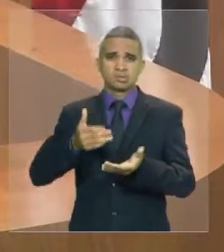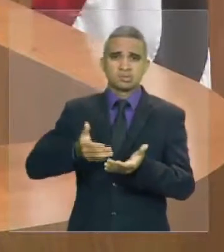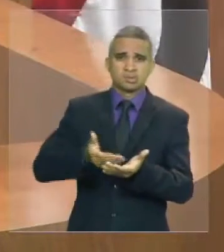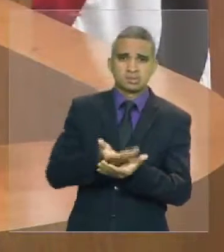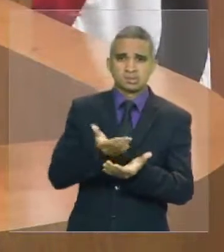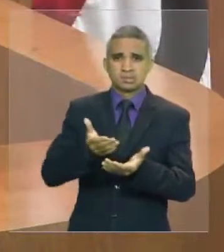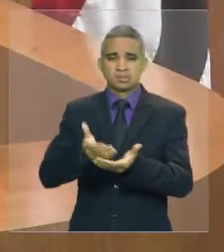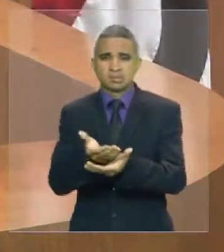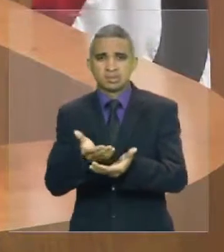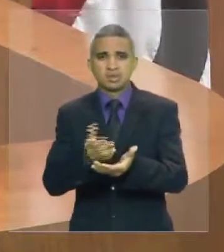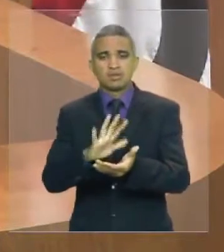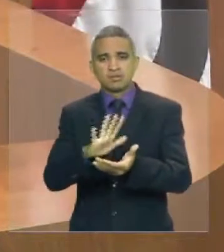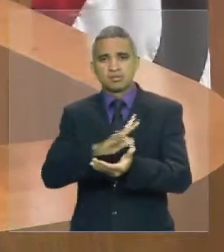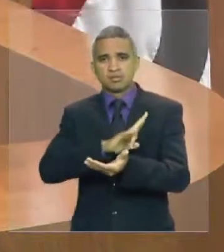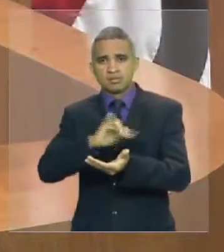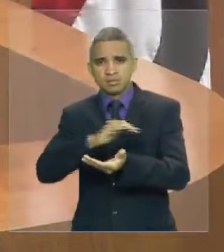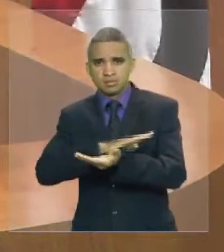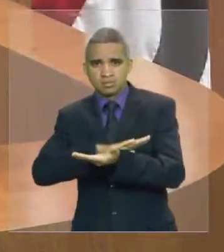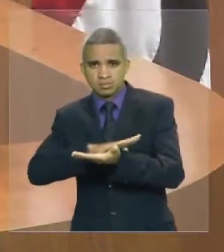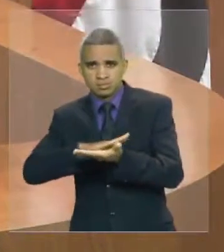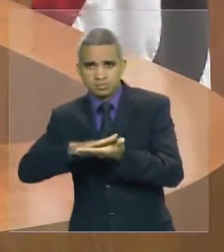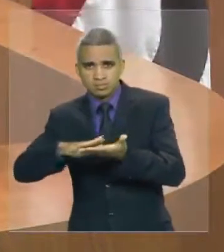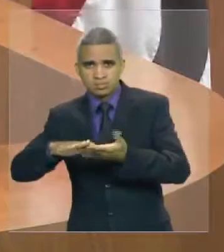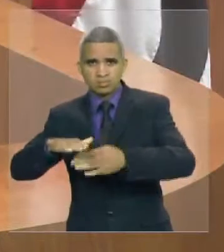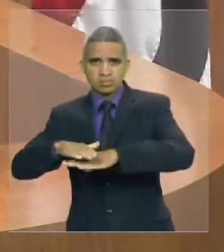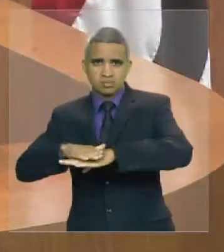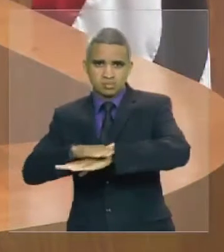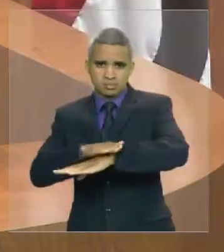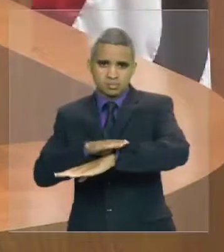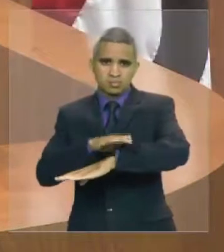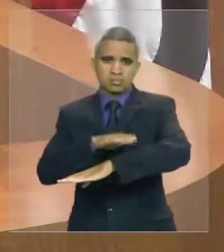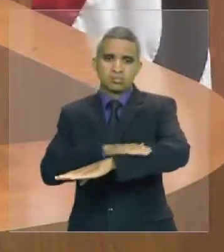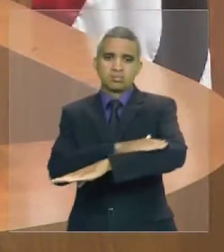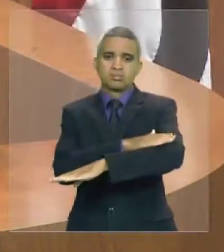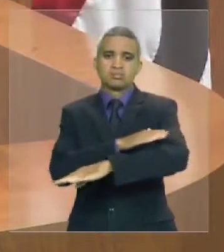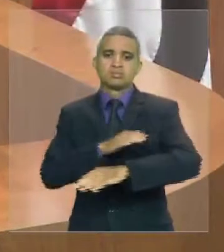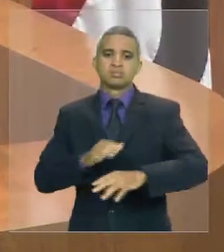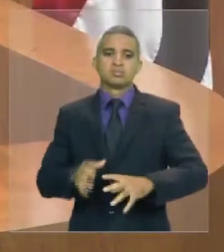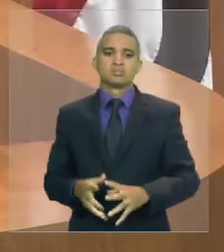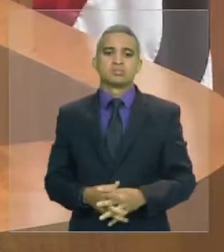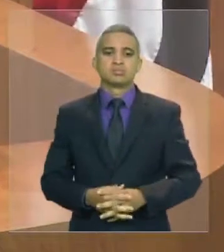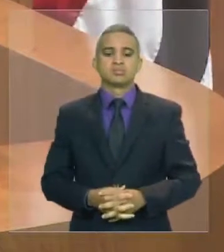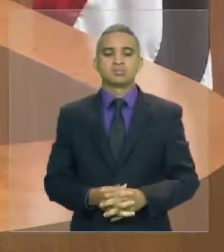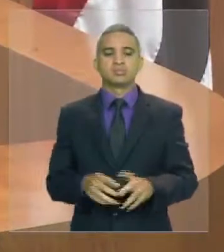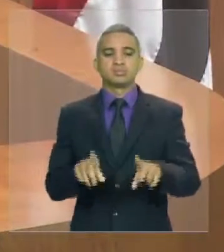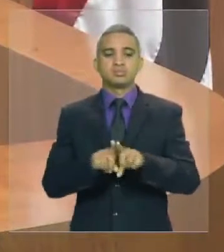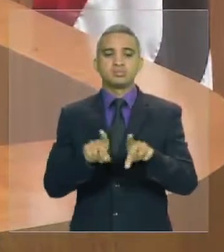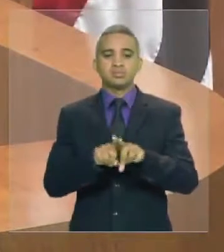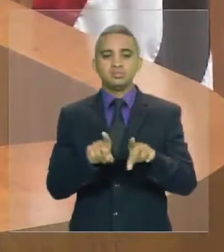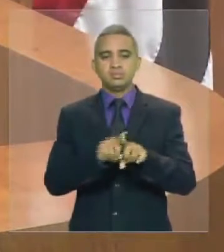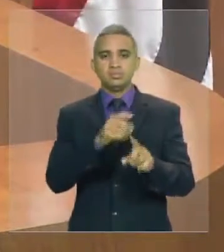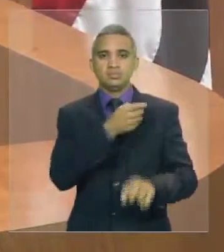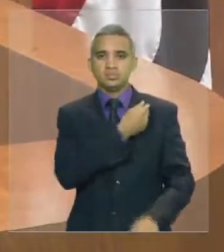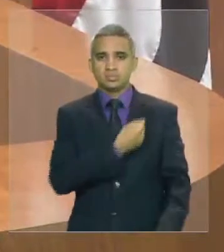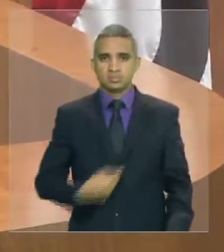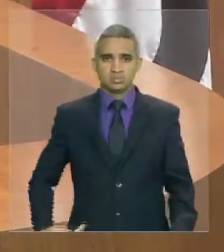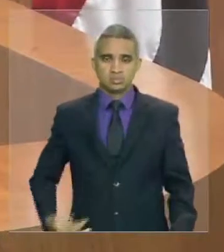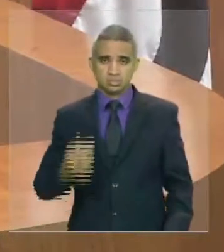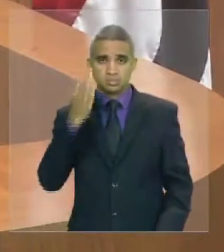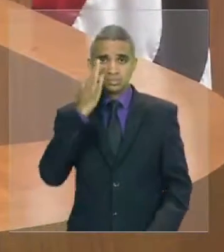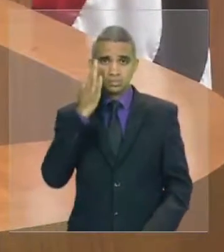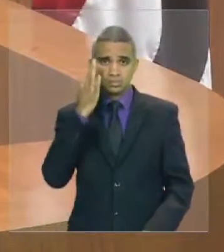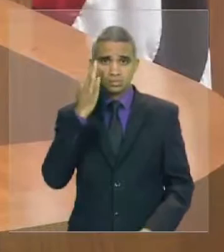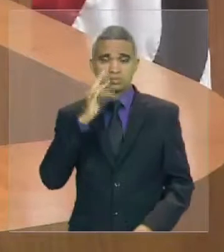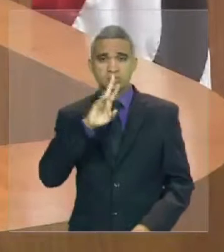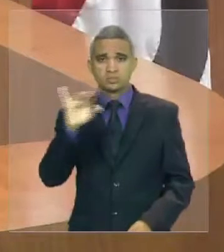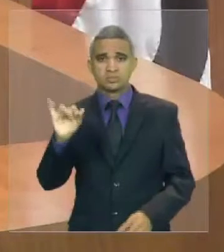O governador também, a pedido meu do Levi, vai implantar